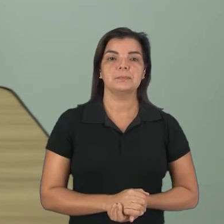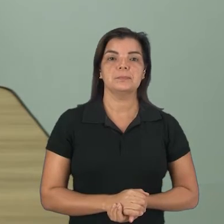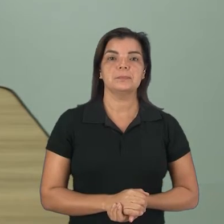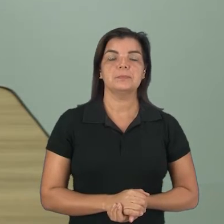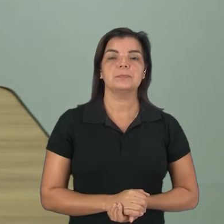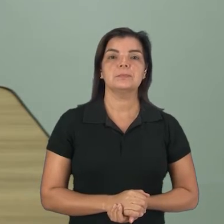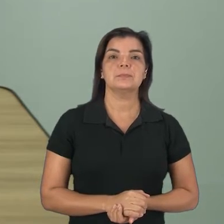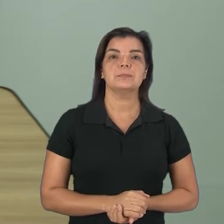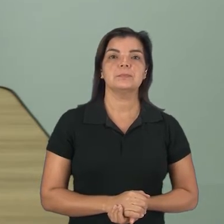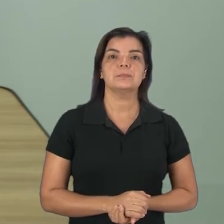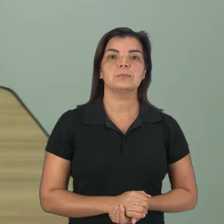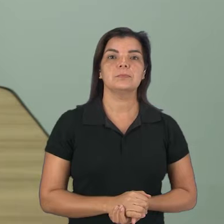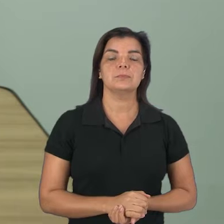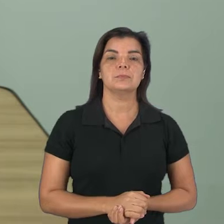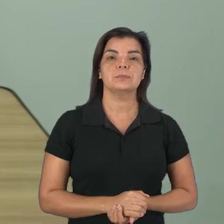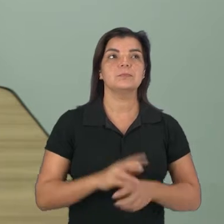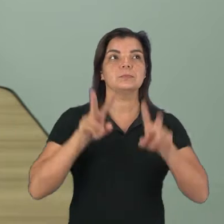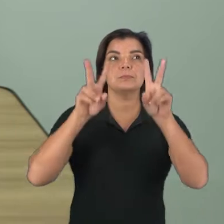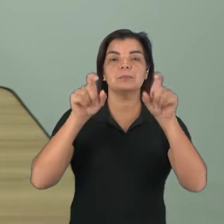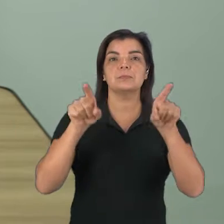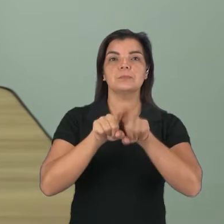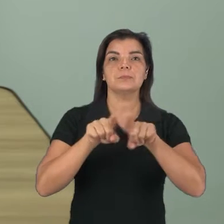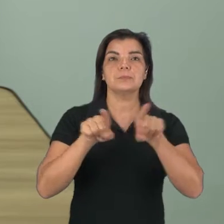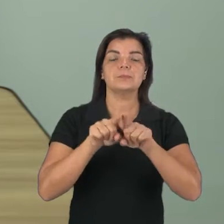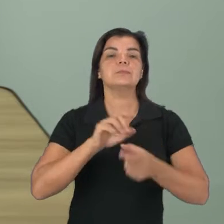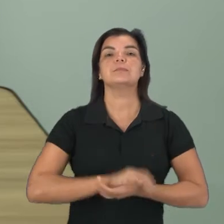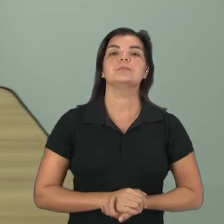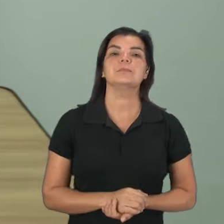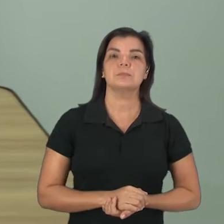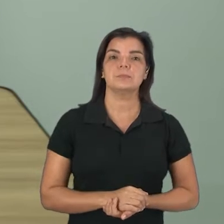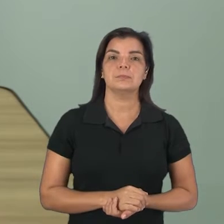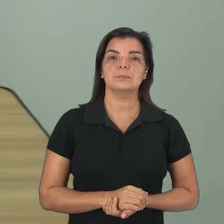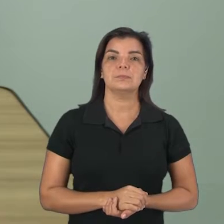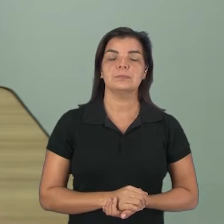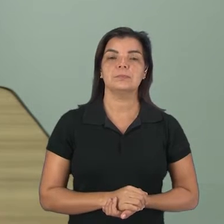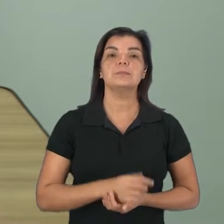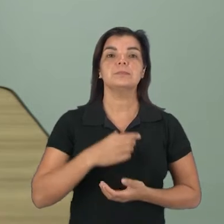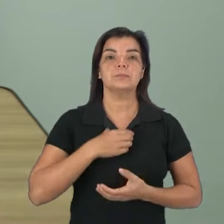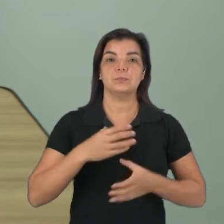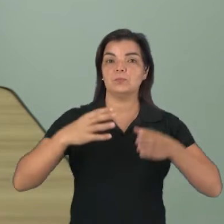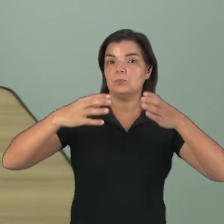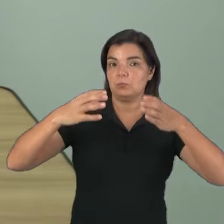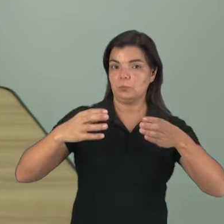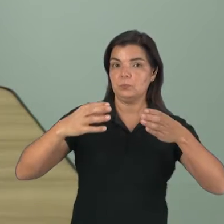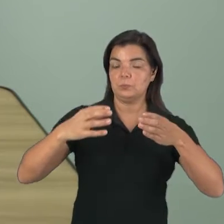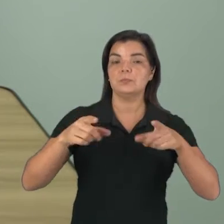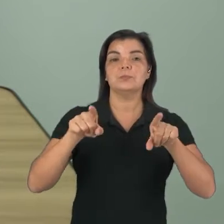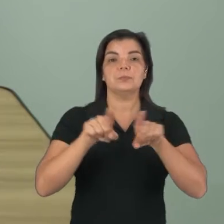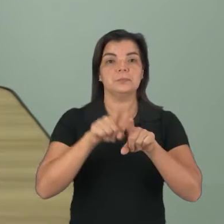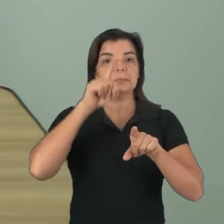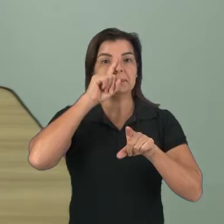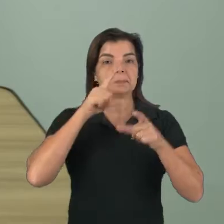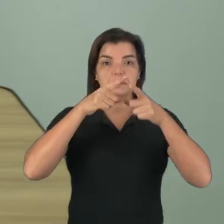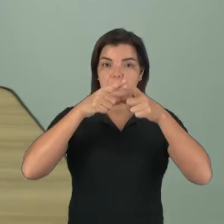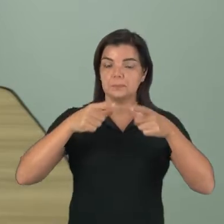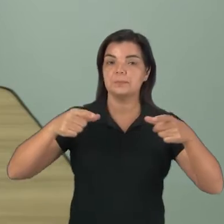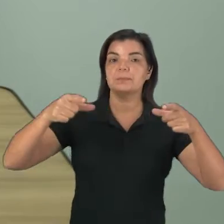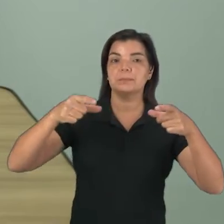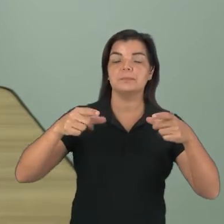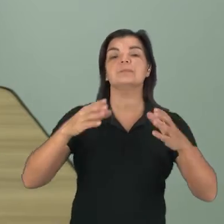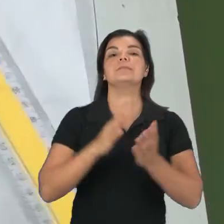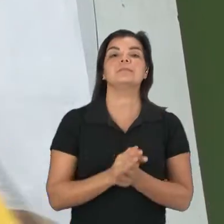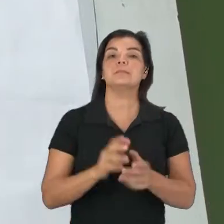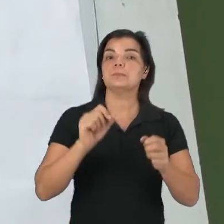lá e o título da cantiga é de abóbora faz melão de